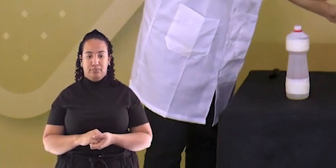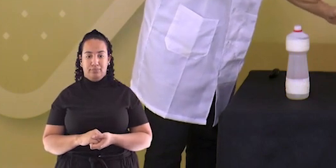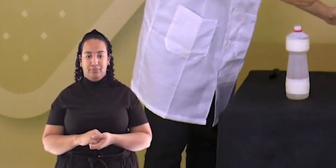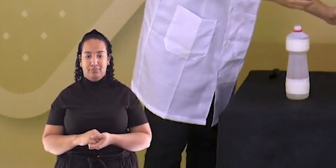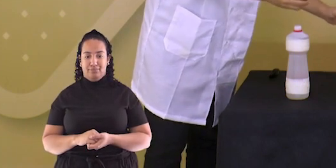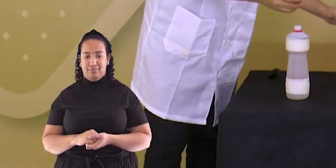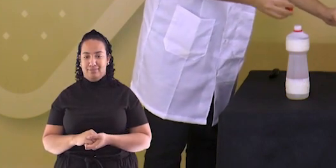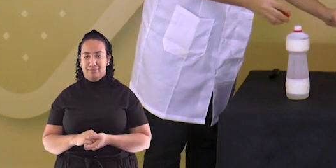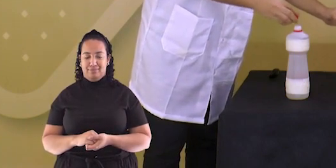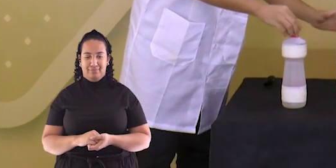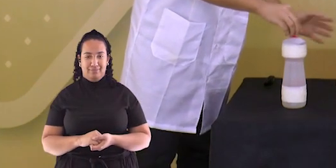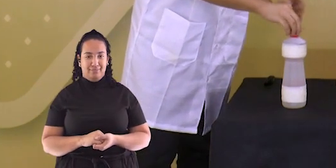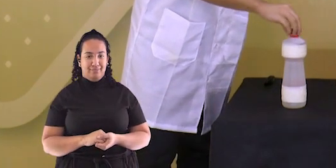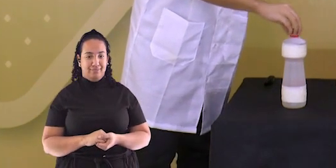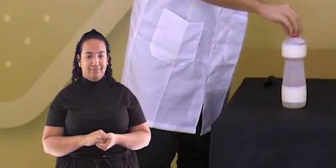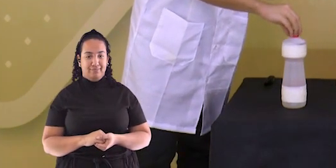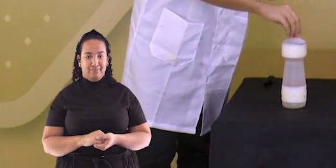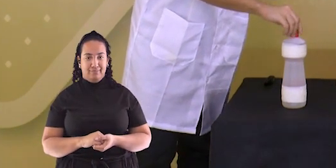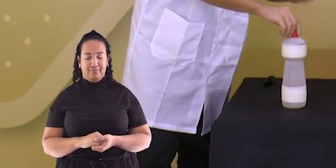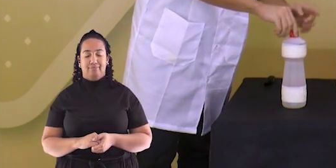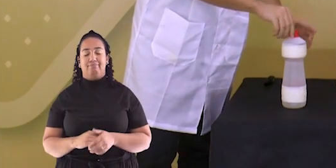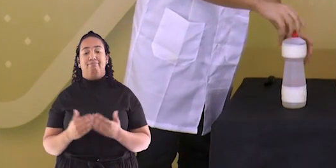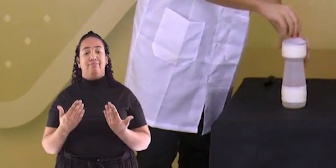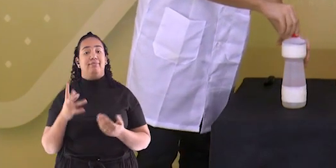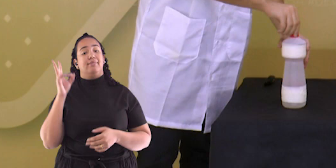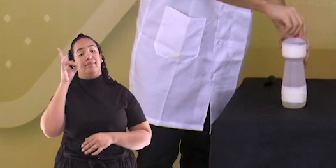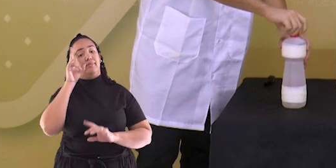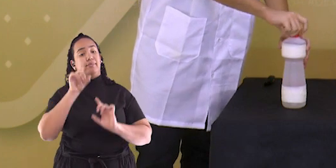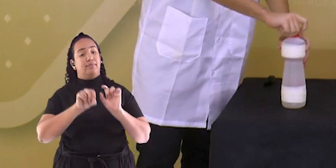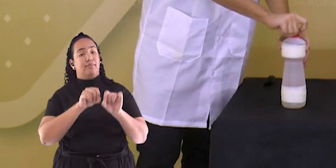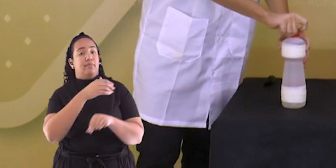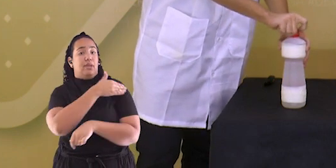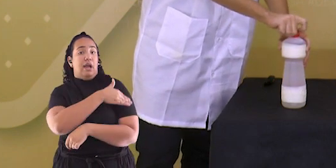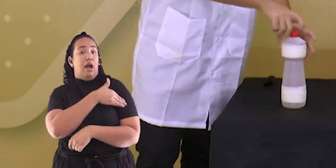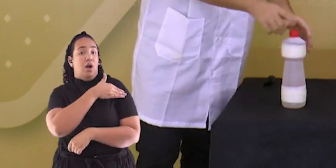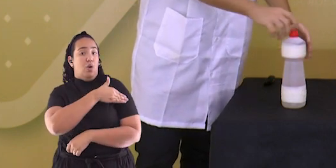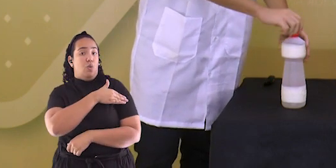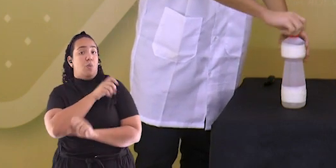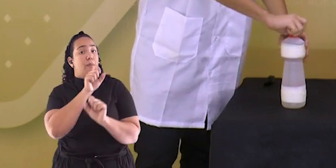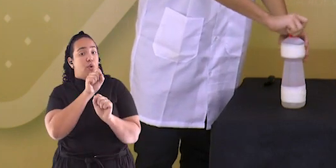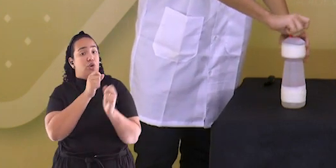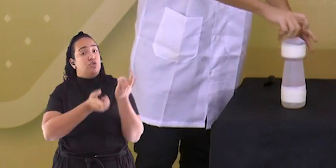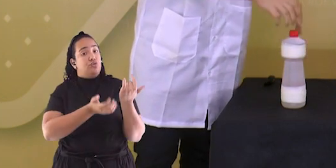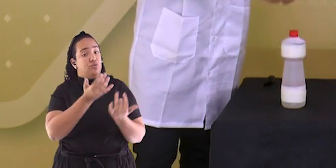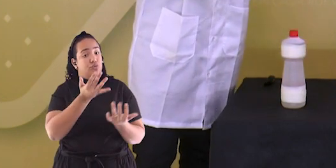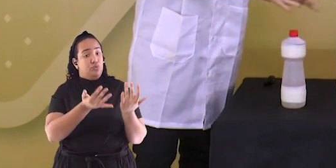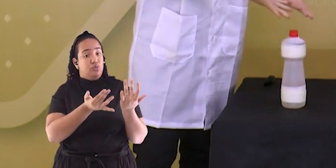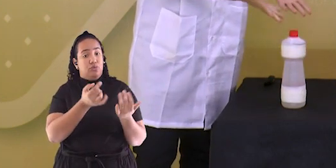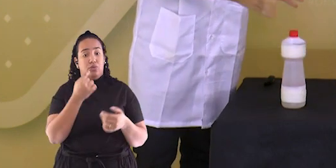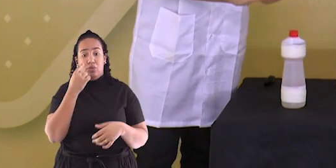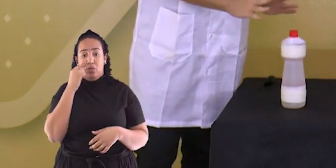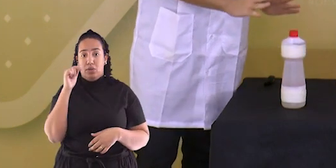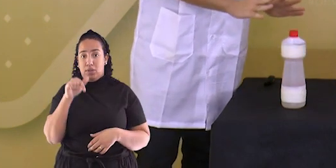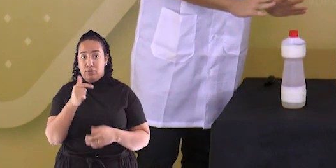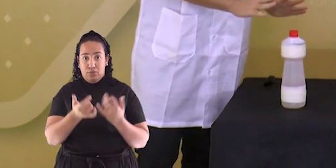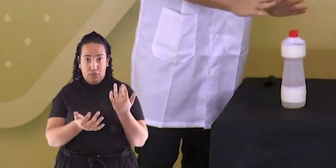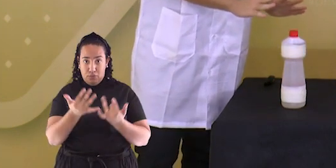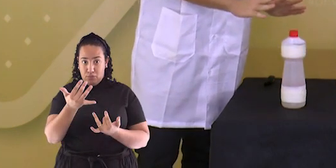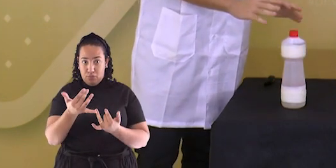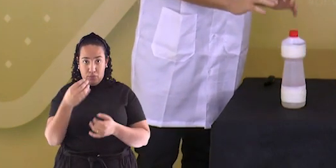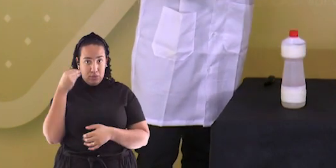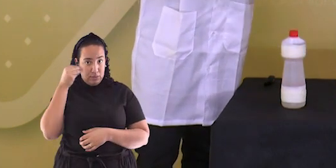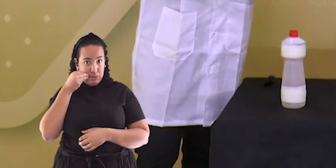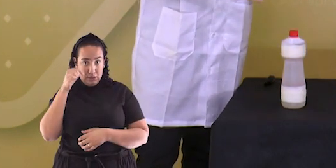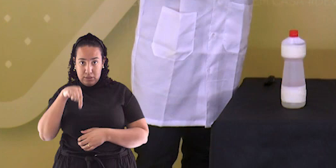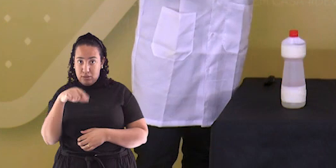não. E ó, vamos lembrar que o álcool é um produto inflamável e, apesar de não estarmos lidando com fogo aqui nesse